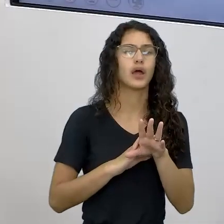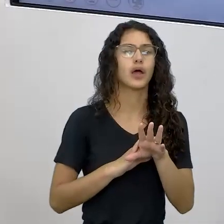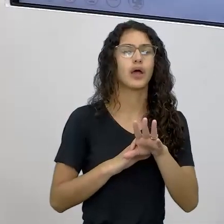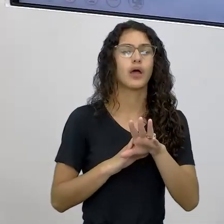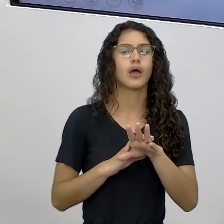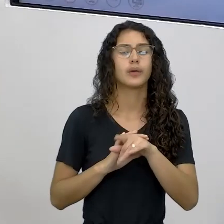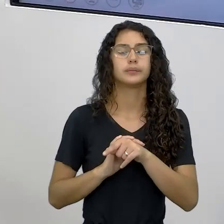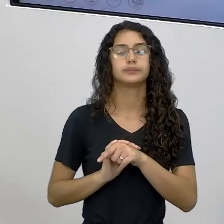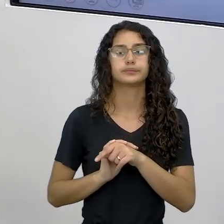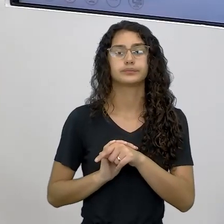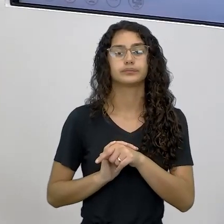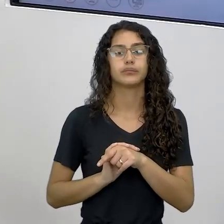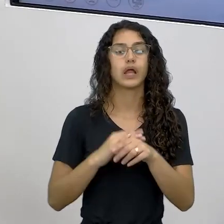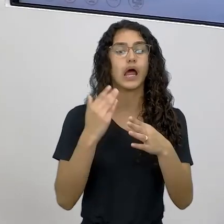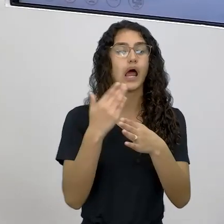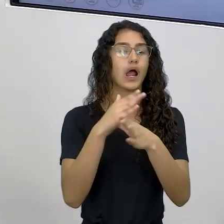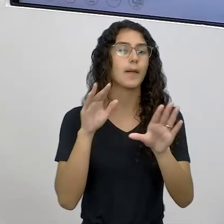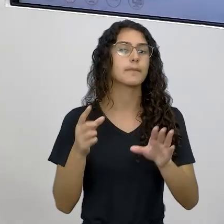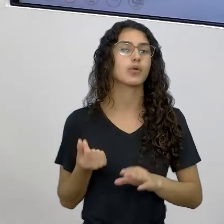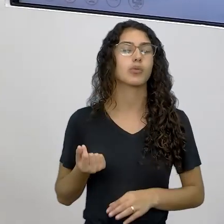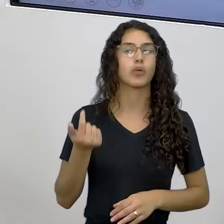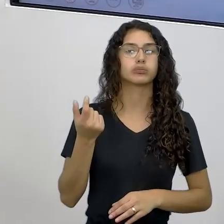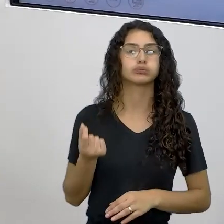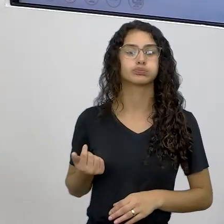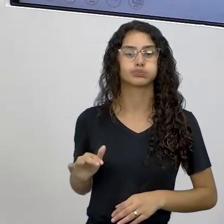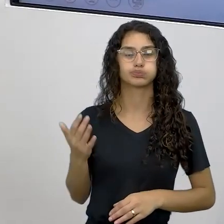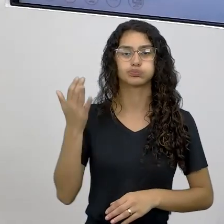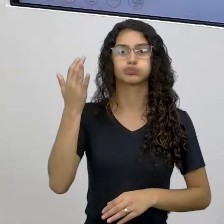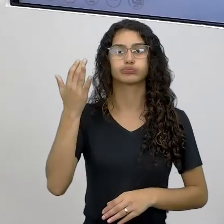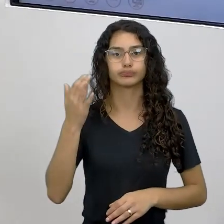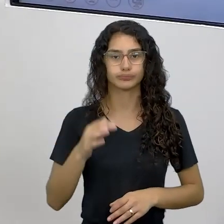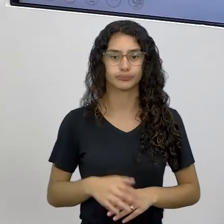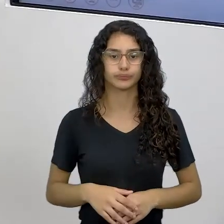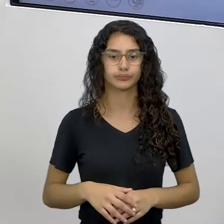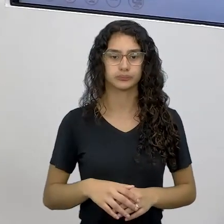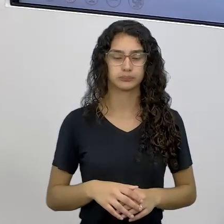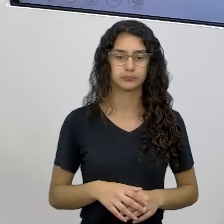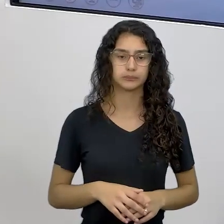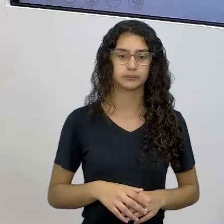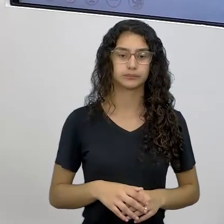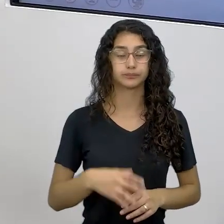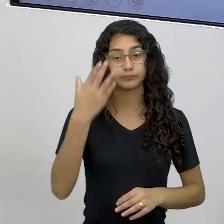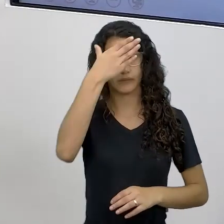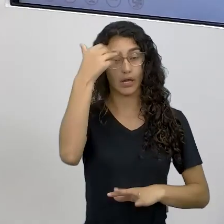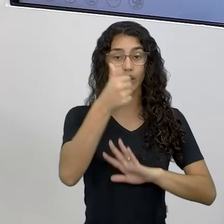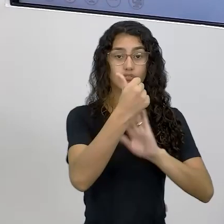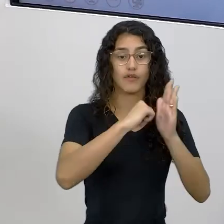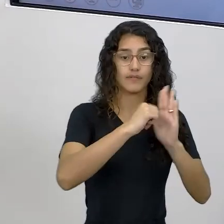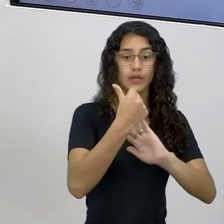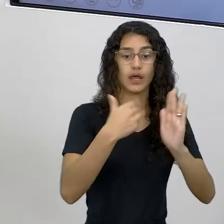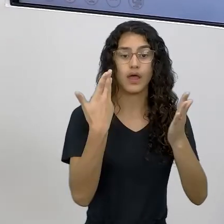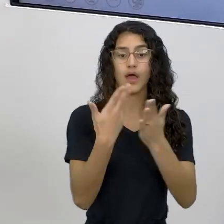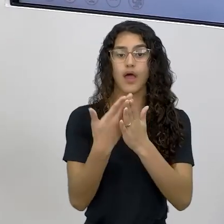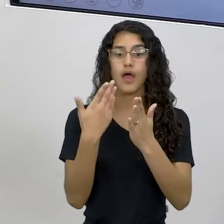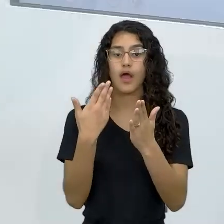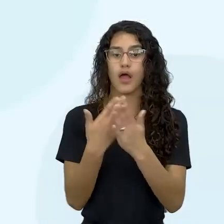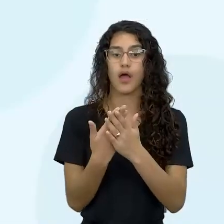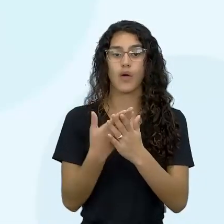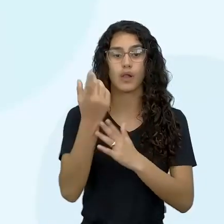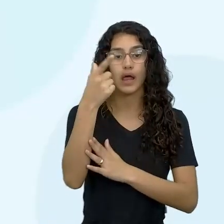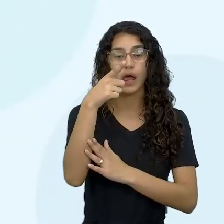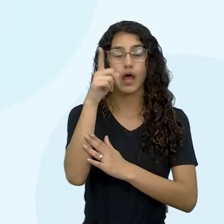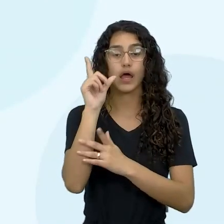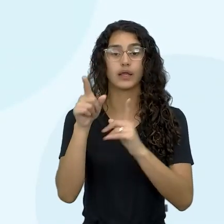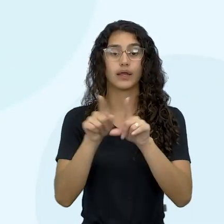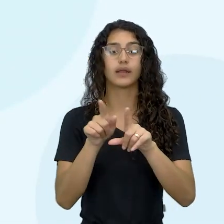combater esse preço alto, aí, esse preço elevado? Não esqueçam de avaliar a nossa aula. Antes